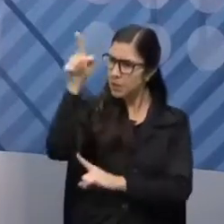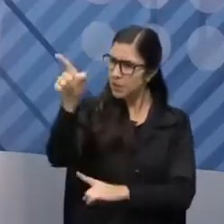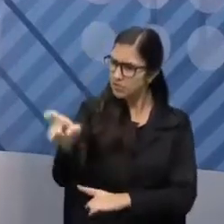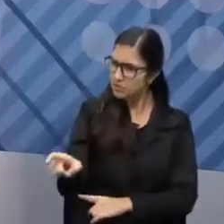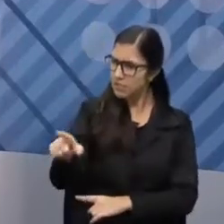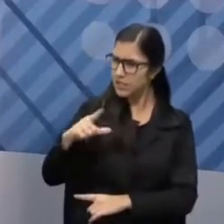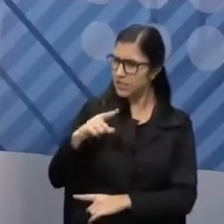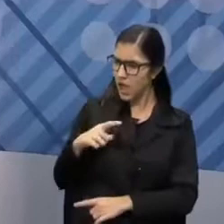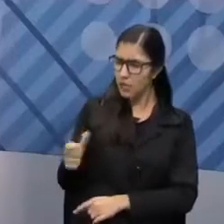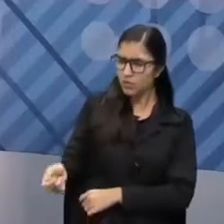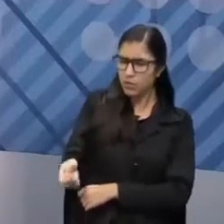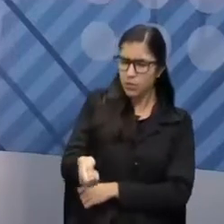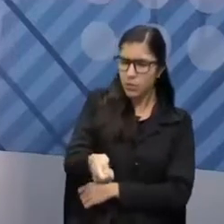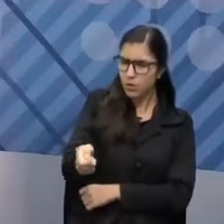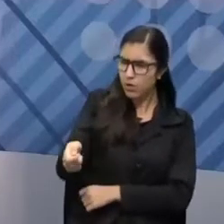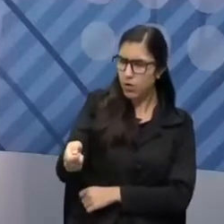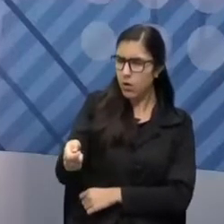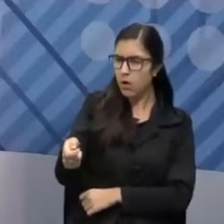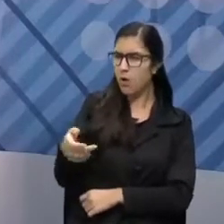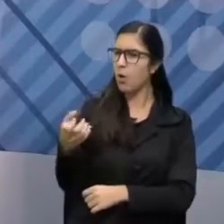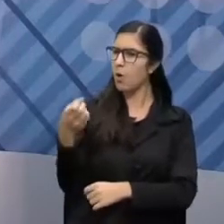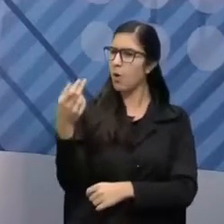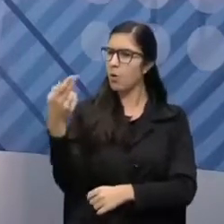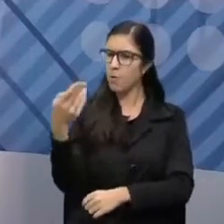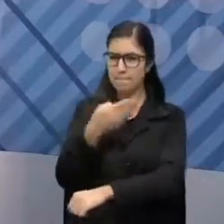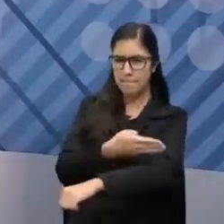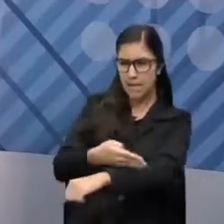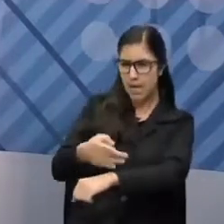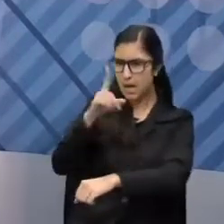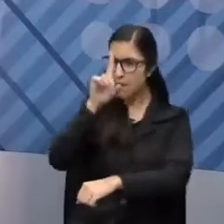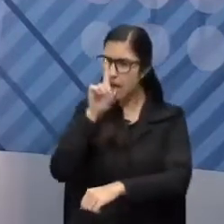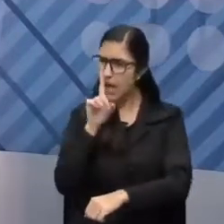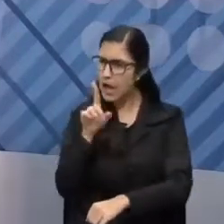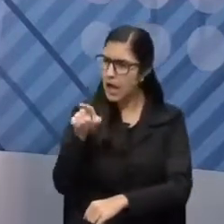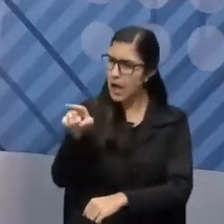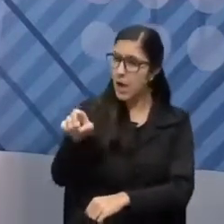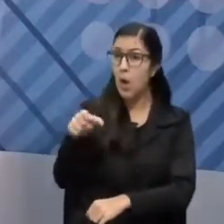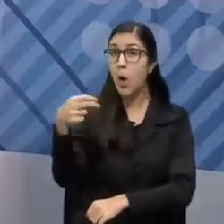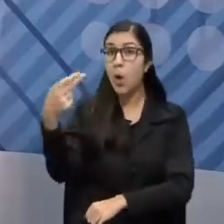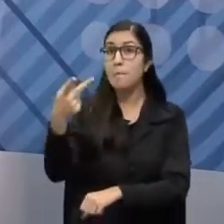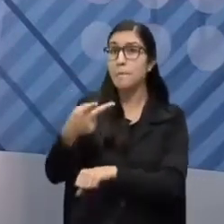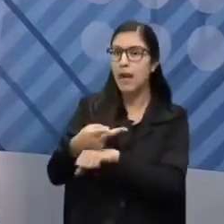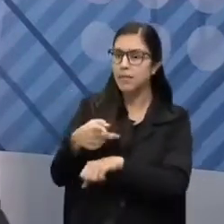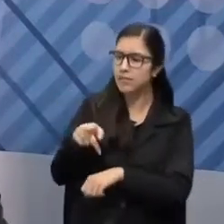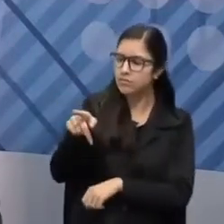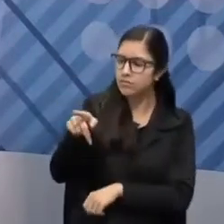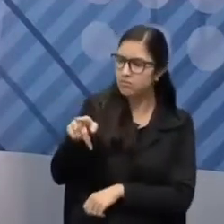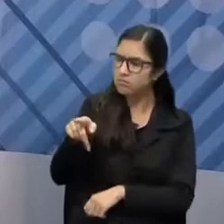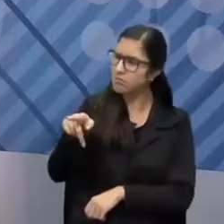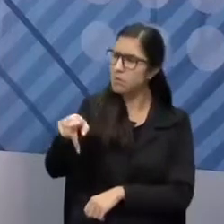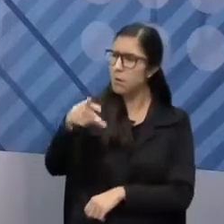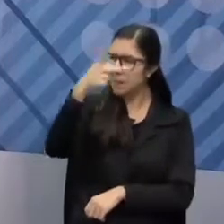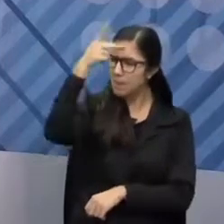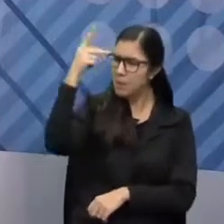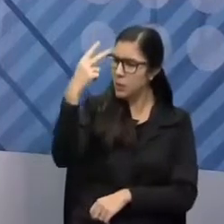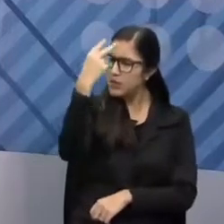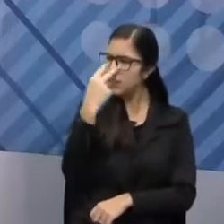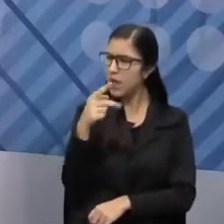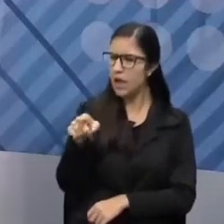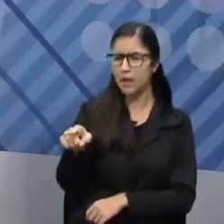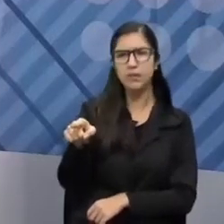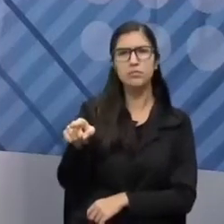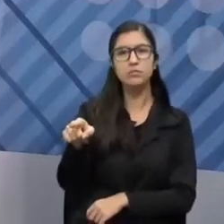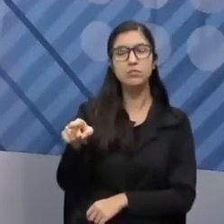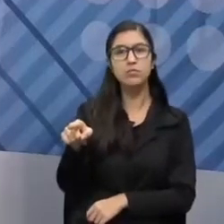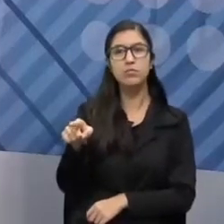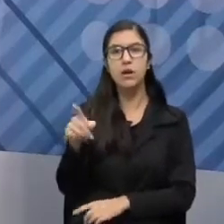bengala branca e amarela ou uma prata, você vai estar encontrando uma pessoa cega, certo?